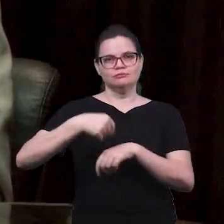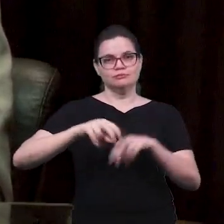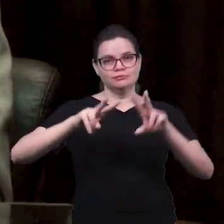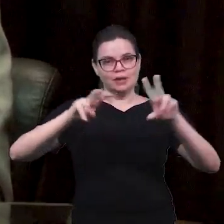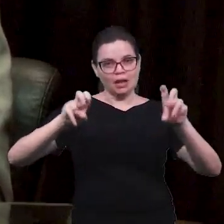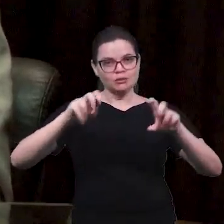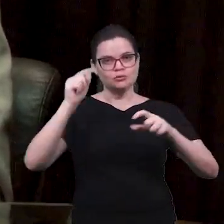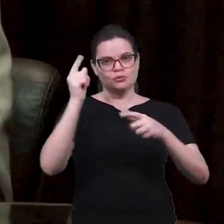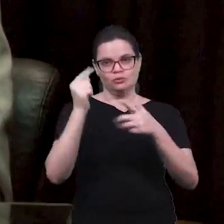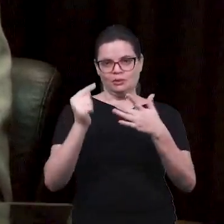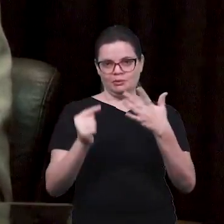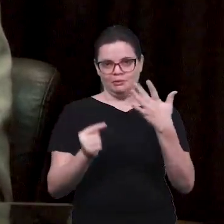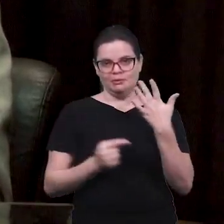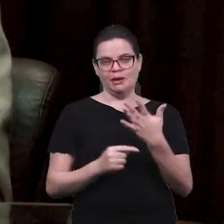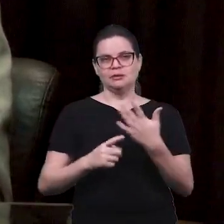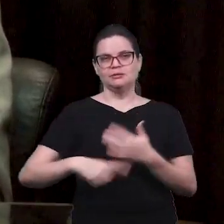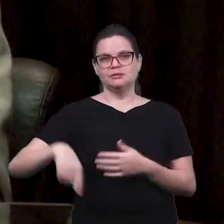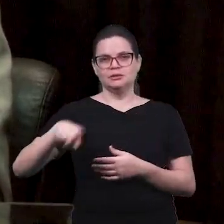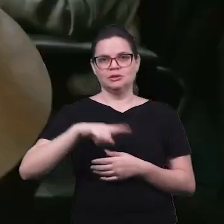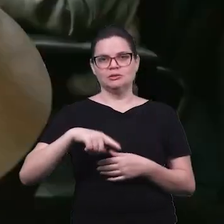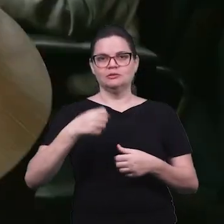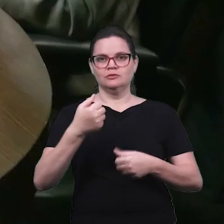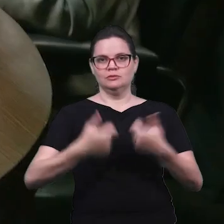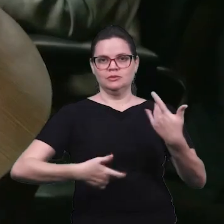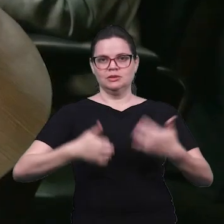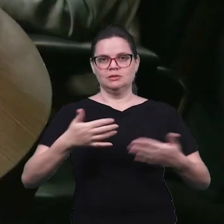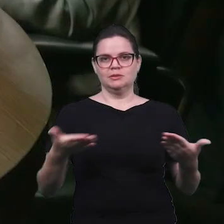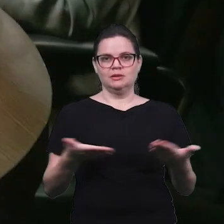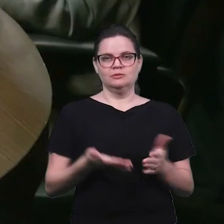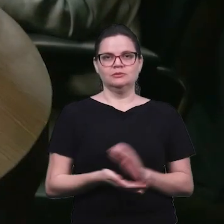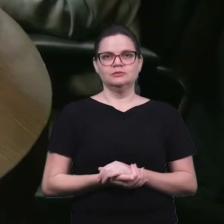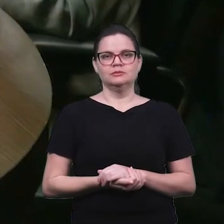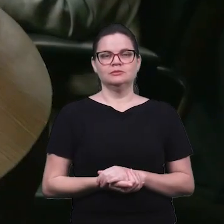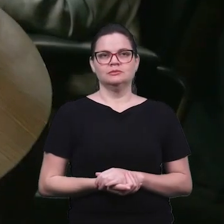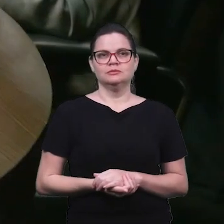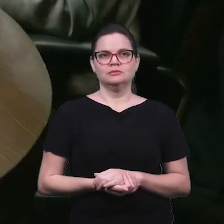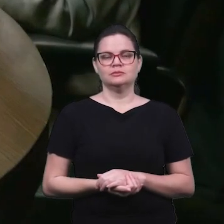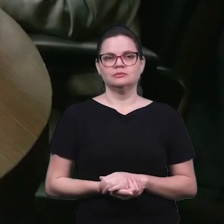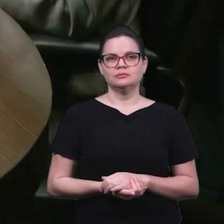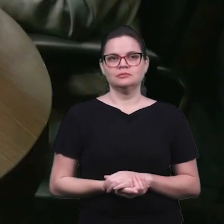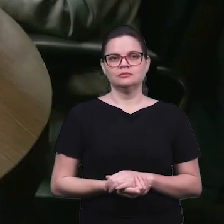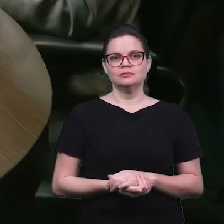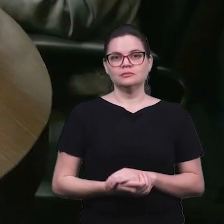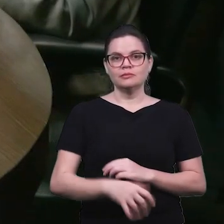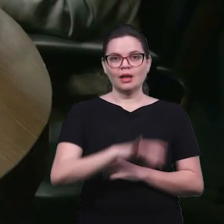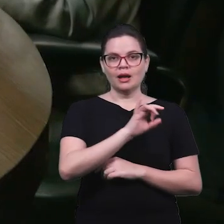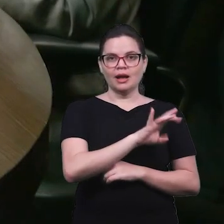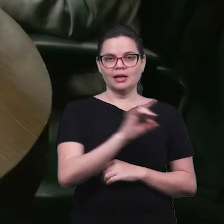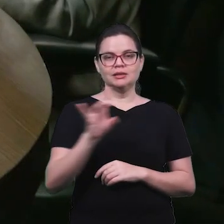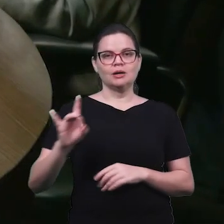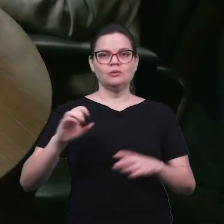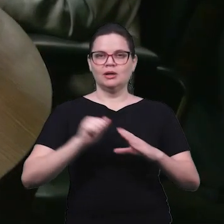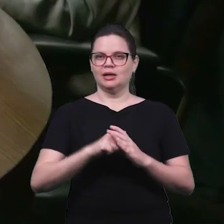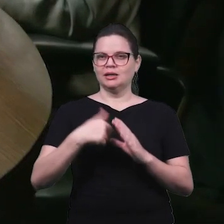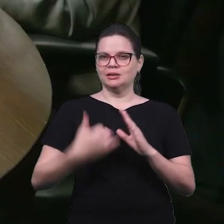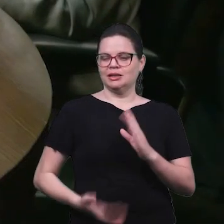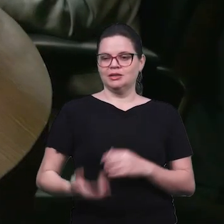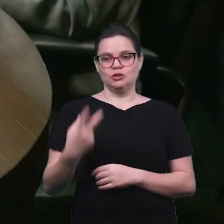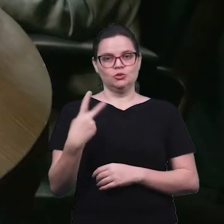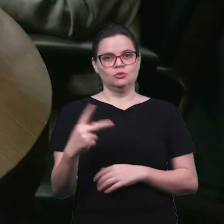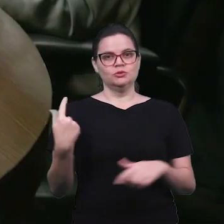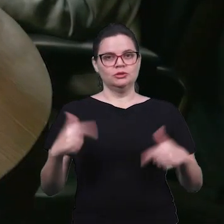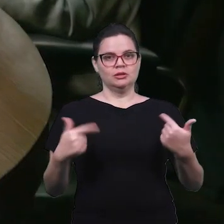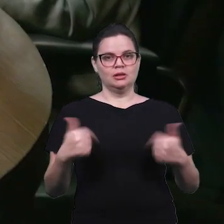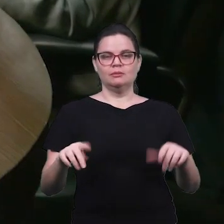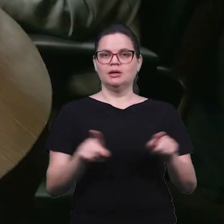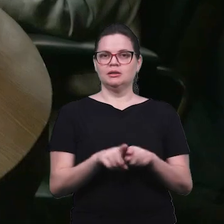respeito dessas situações que nós vamos apresentar aqui. Cada um, conforme a sua característica de trabalho,